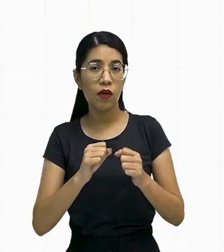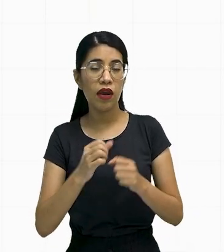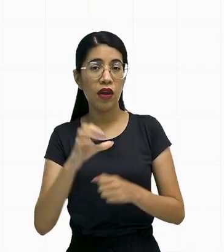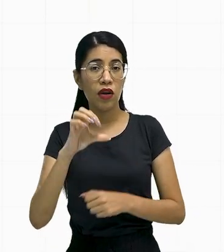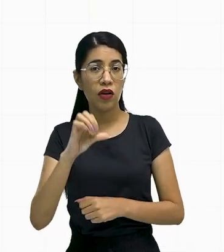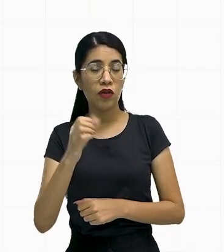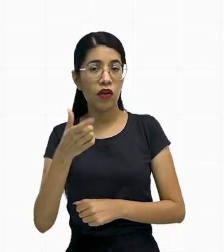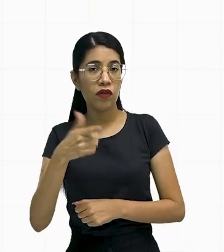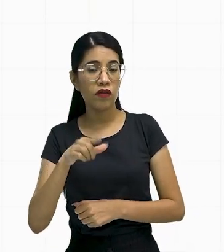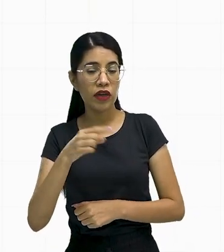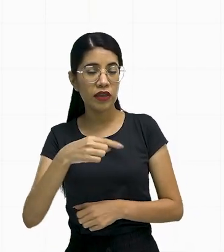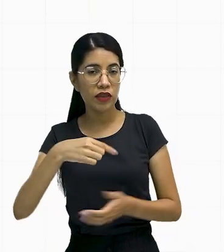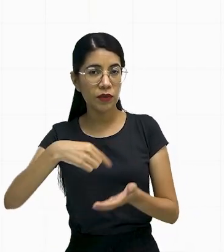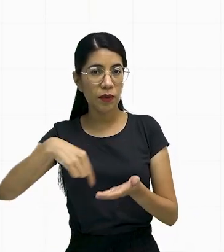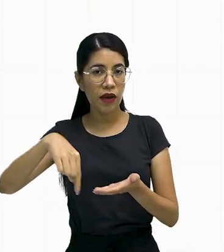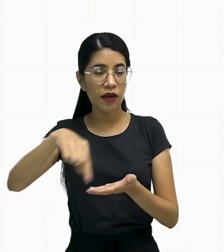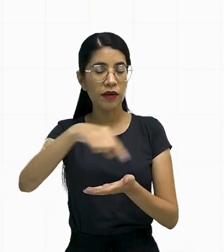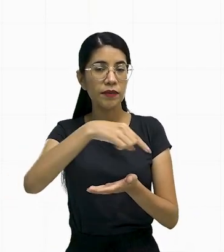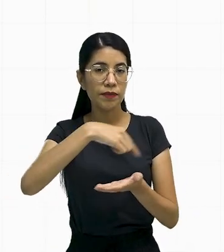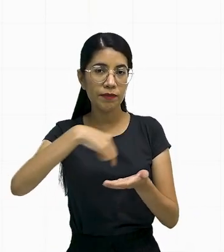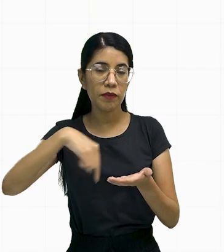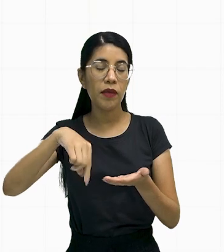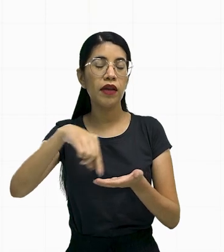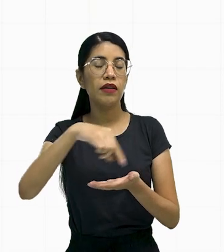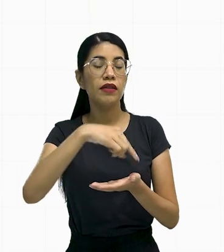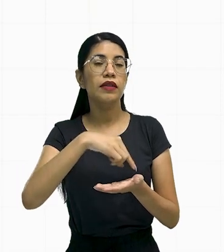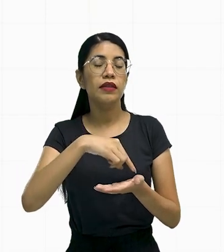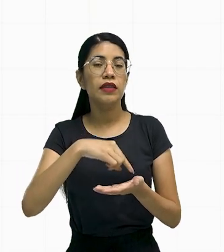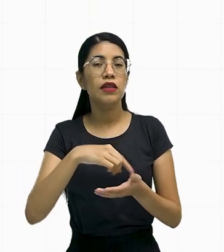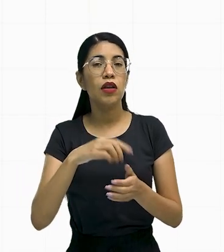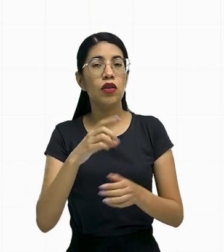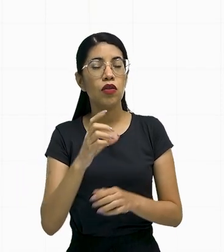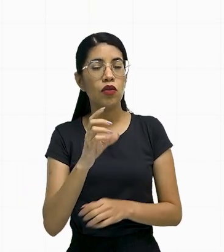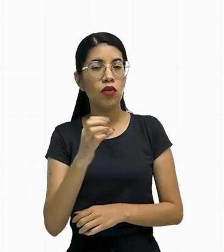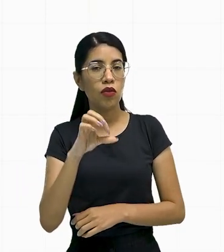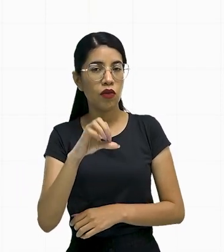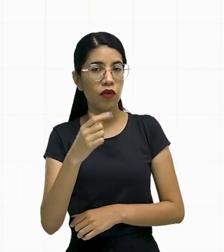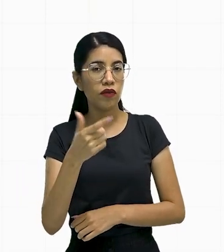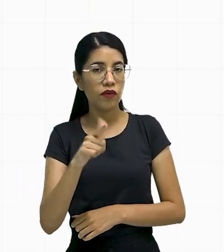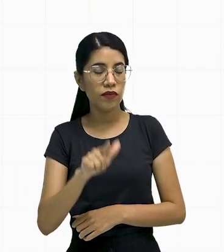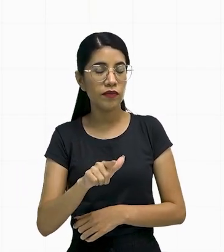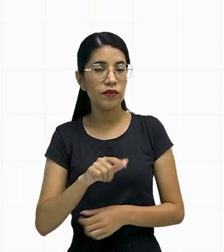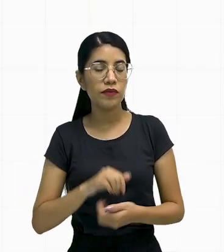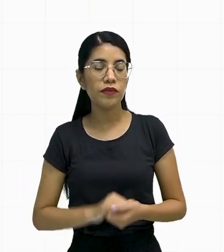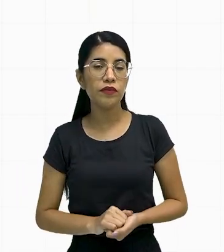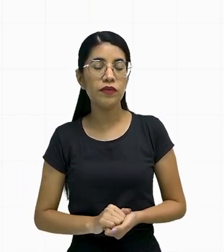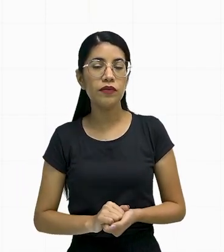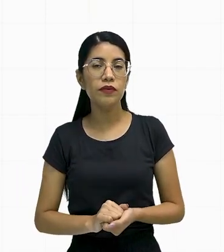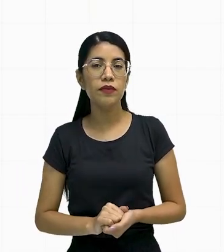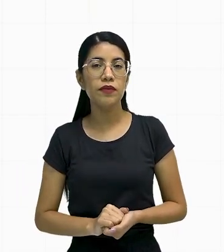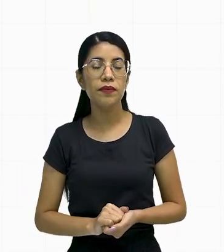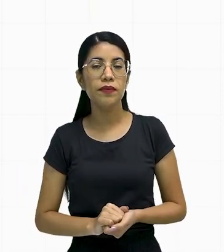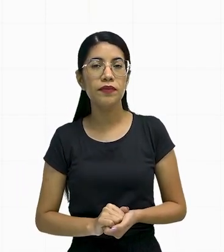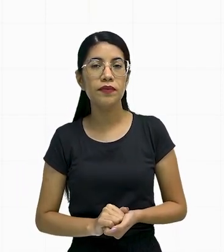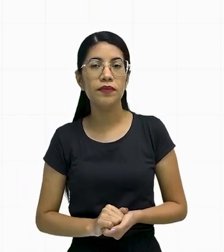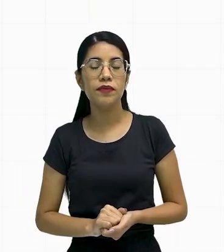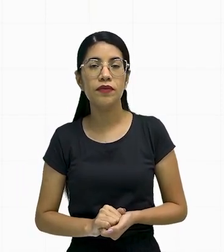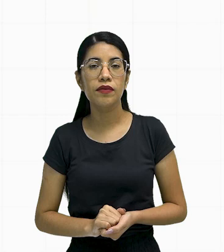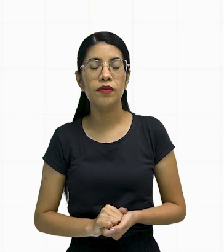praça, ou seja, ela vai percorrer esse comprimento 9 vezes, tá bom? Já que ela deu 9